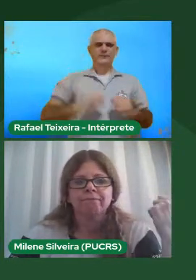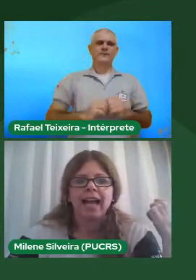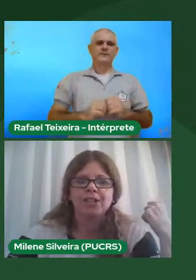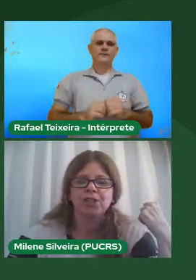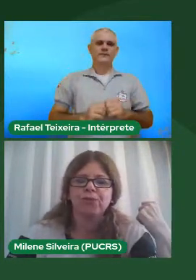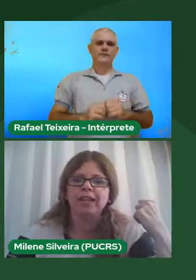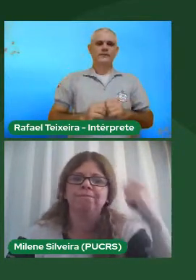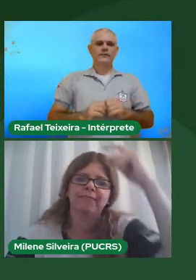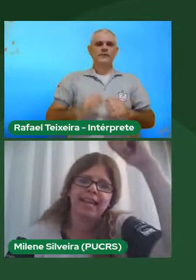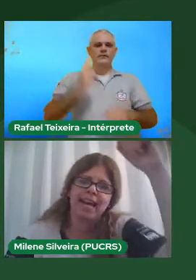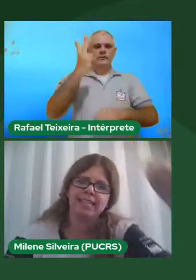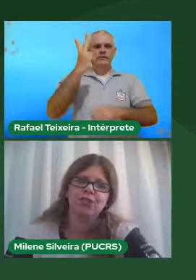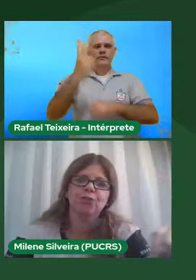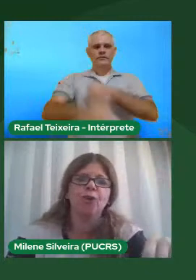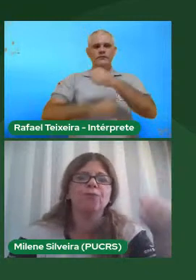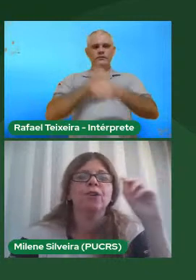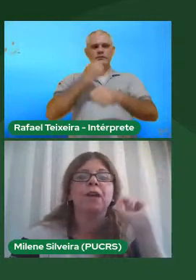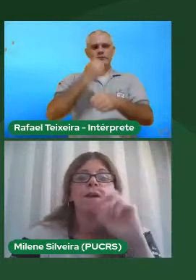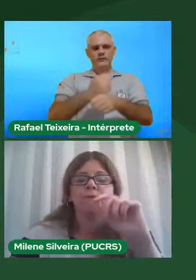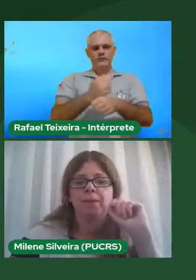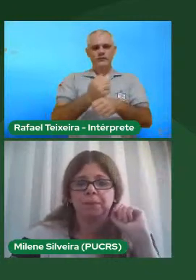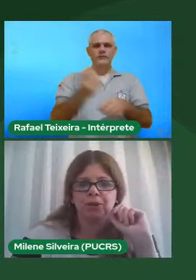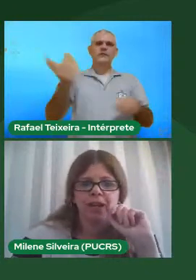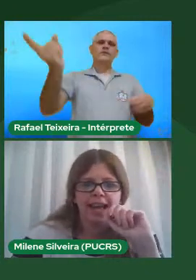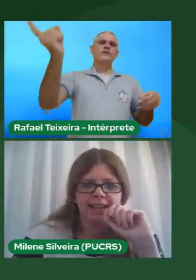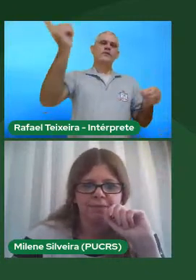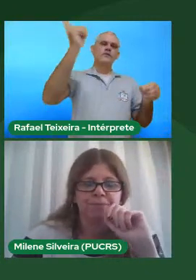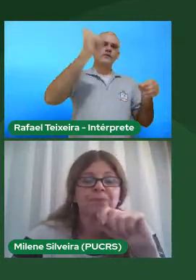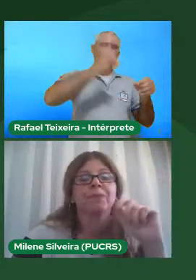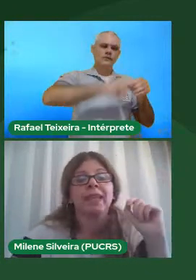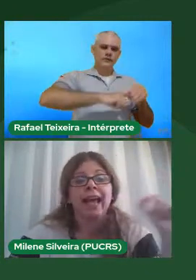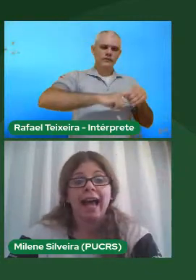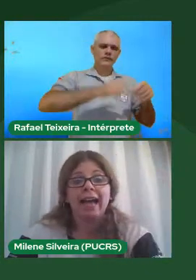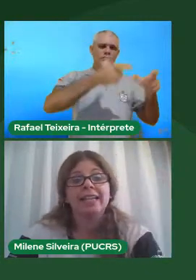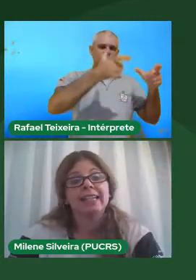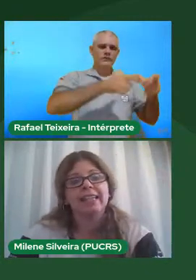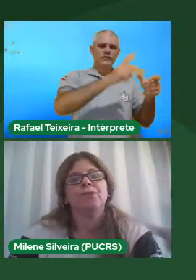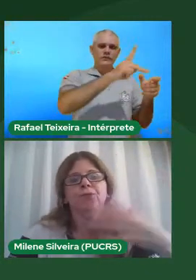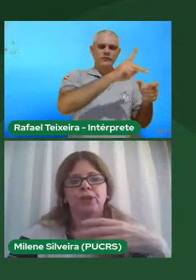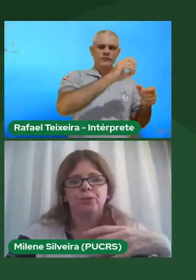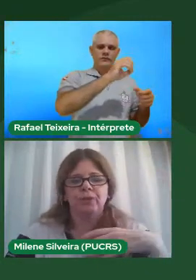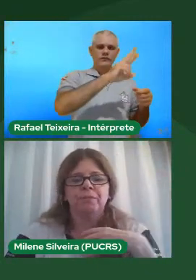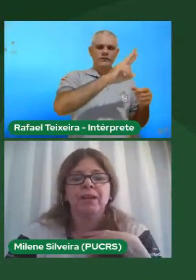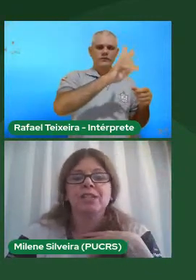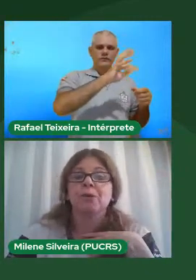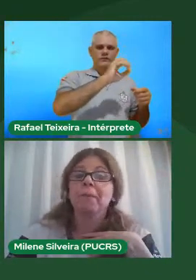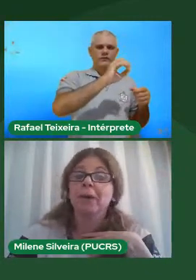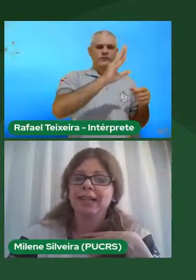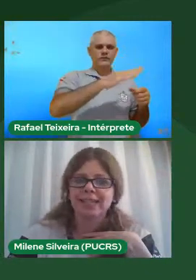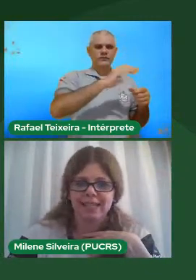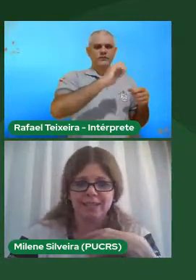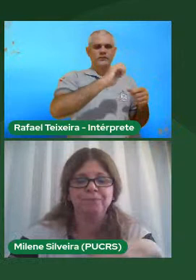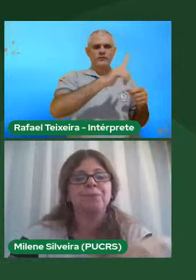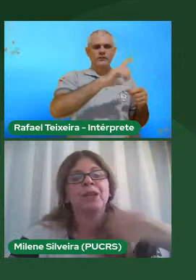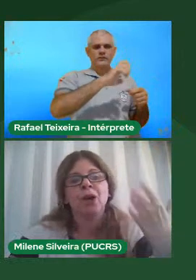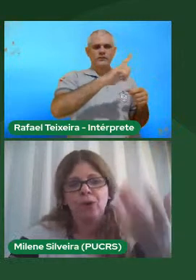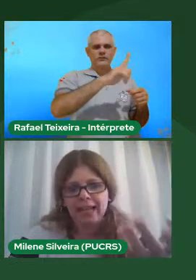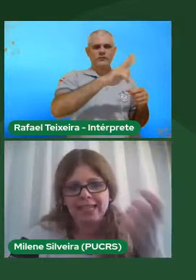Aí, a gente vem, desce de novo, vem para Porto Alegre. Ah, esse aqui foi o meu